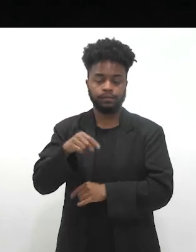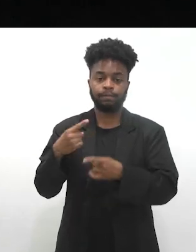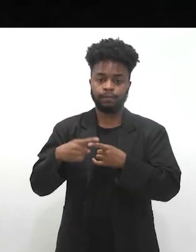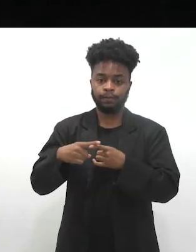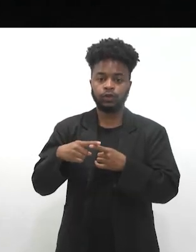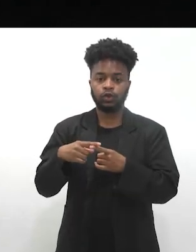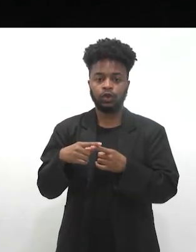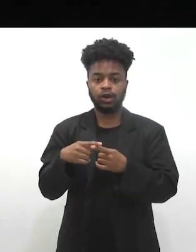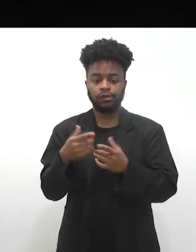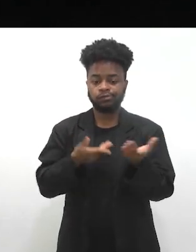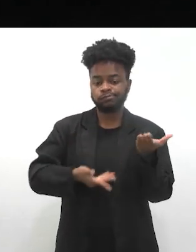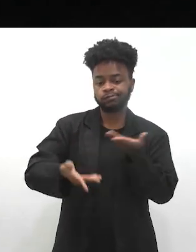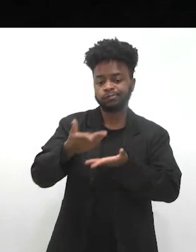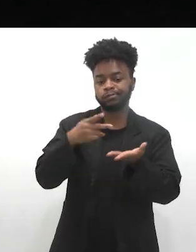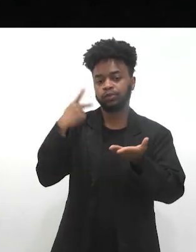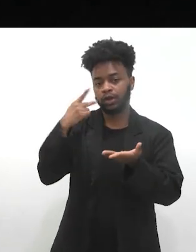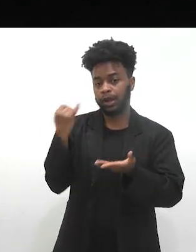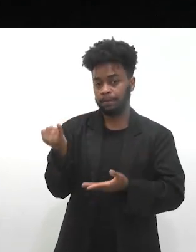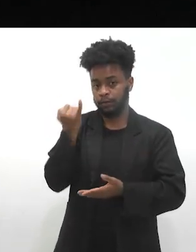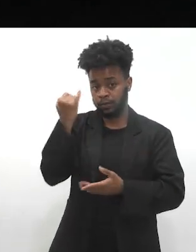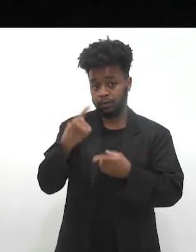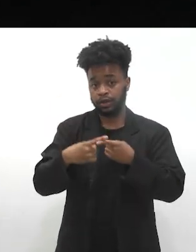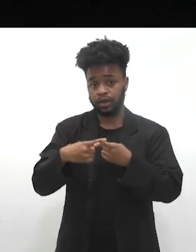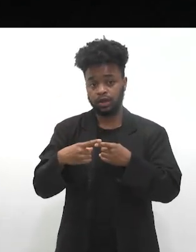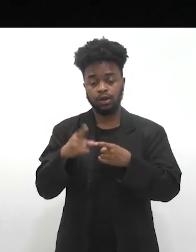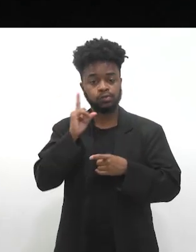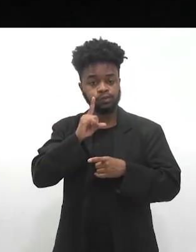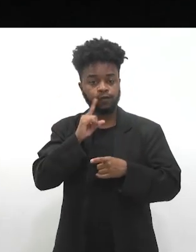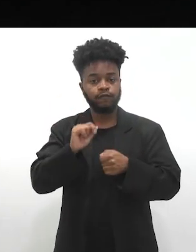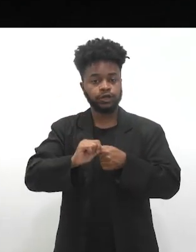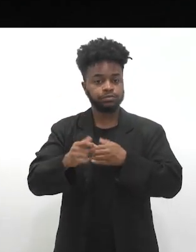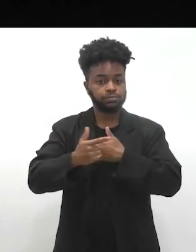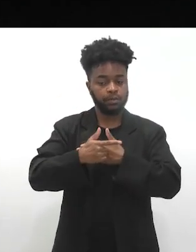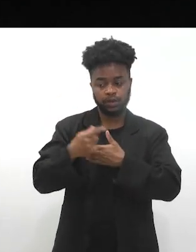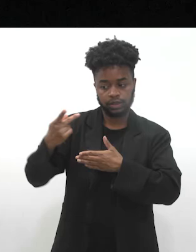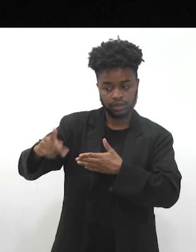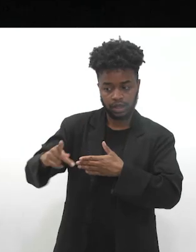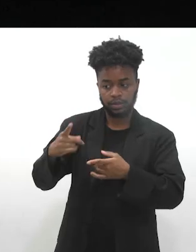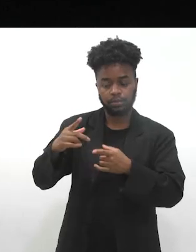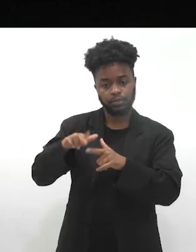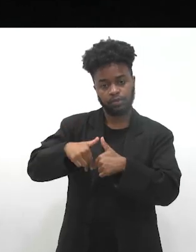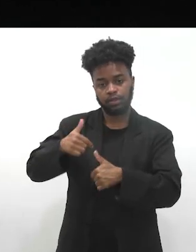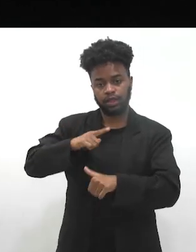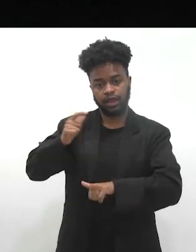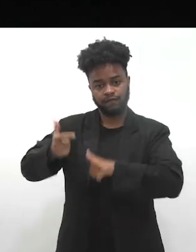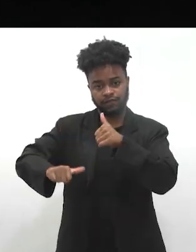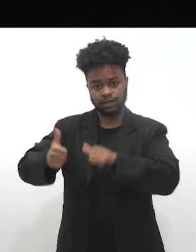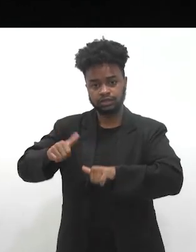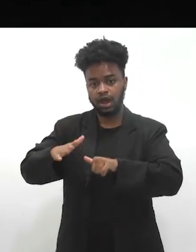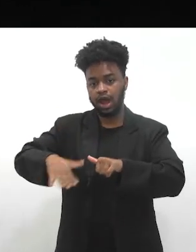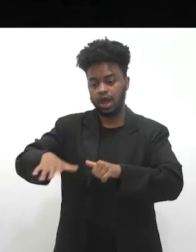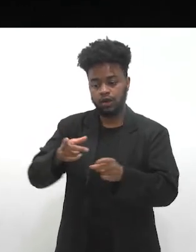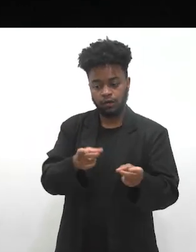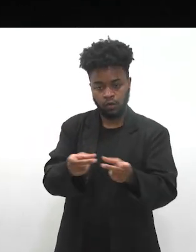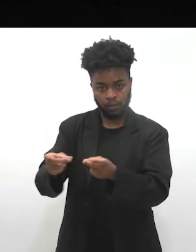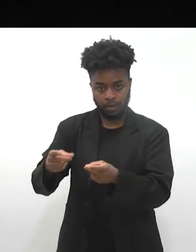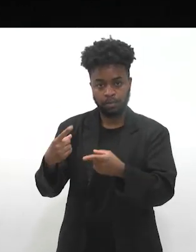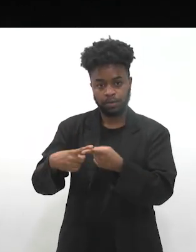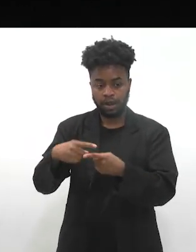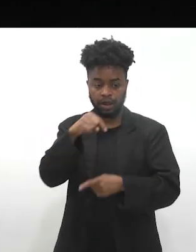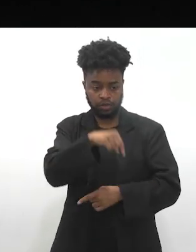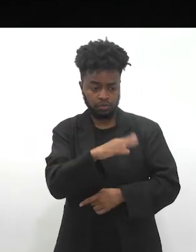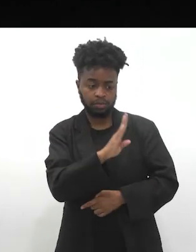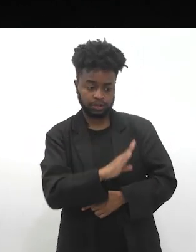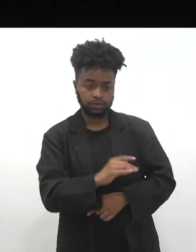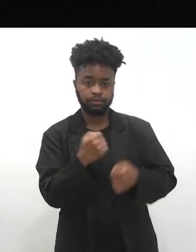é necessário, os Estados Unidos está fazendo o papel dele a partir de uma avaliação que eles têm do jogo comercial, que